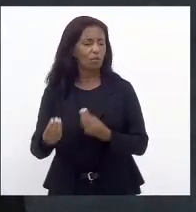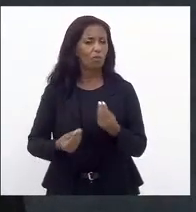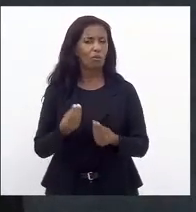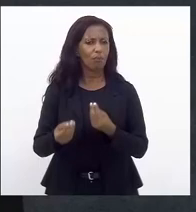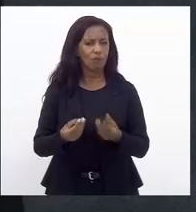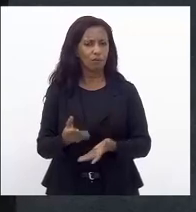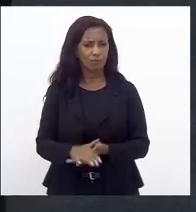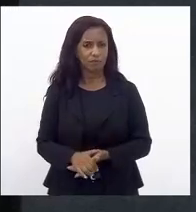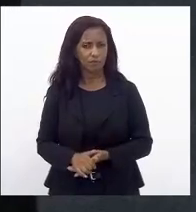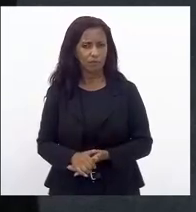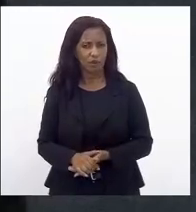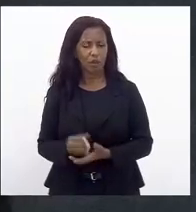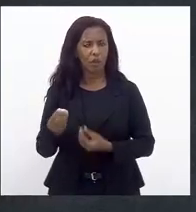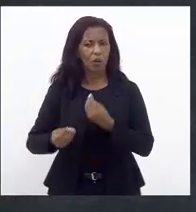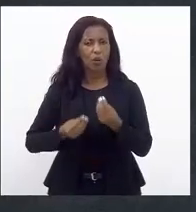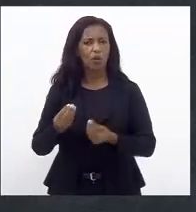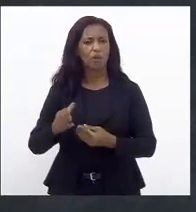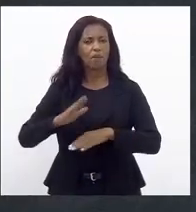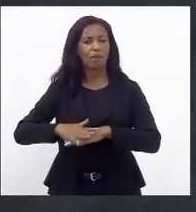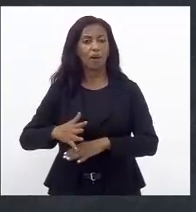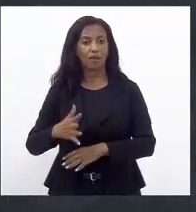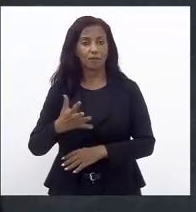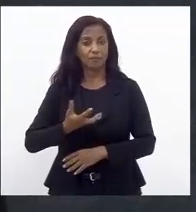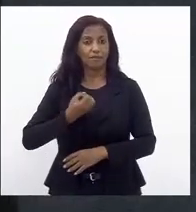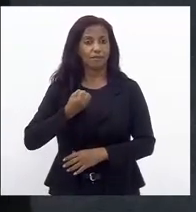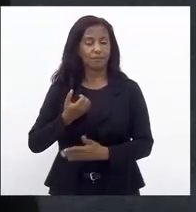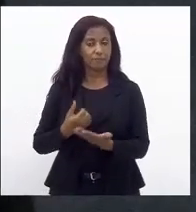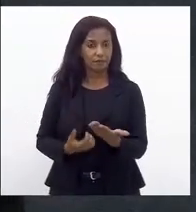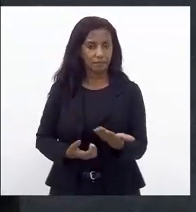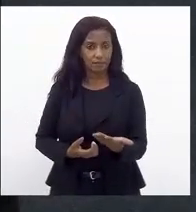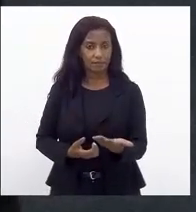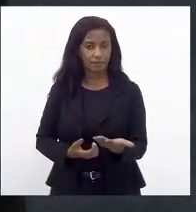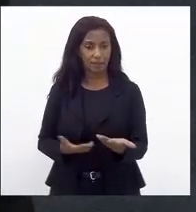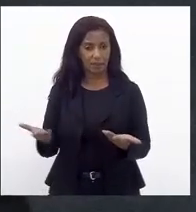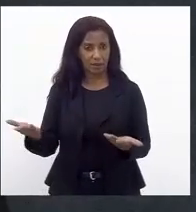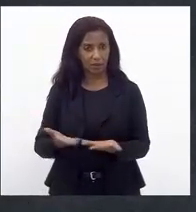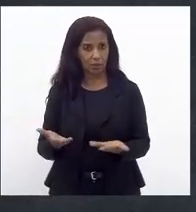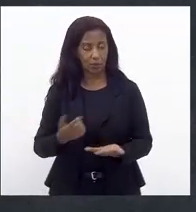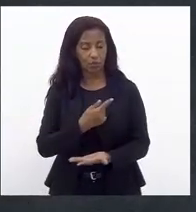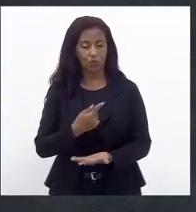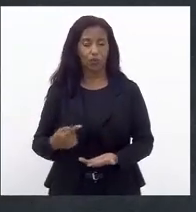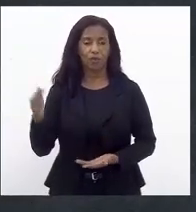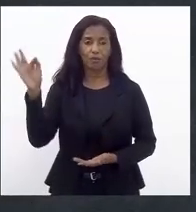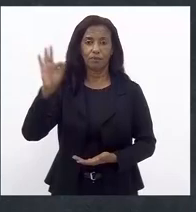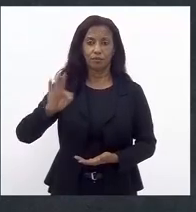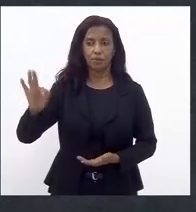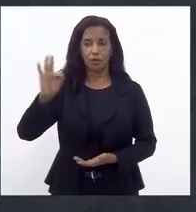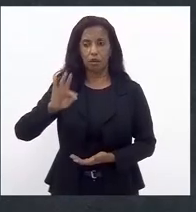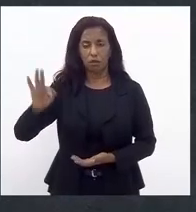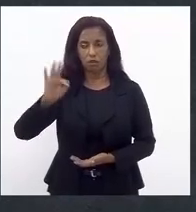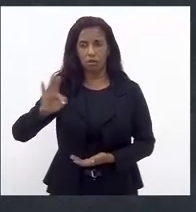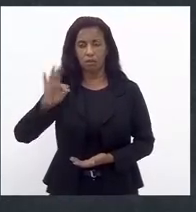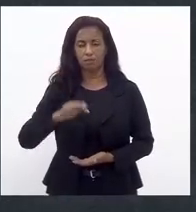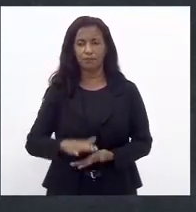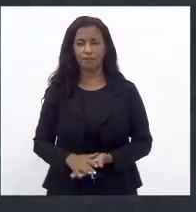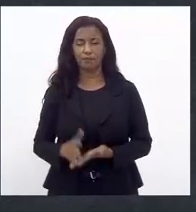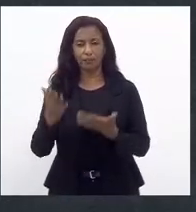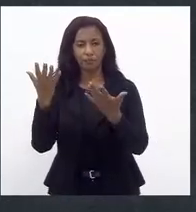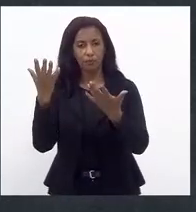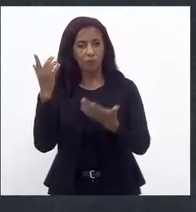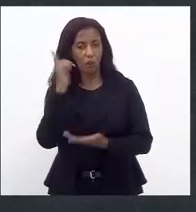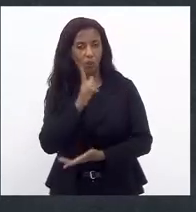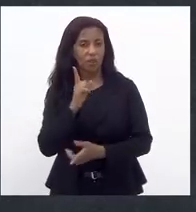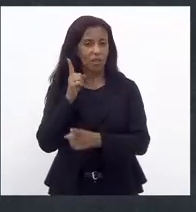negócio desse e o que mais me assusta é isso é que hoje governo federal consegue